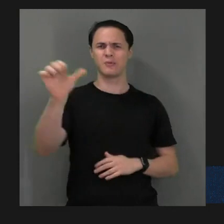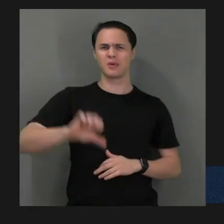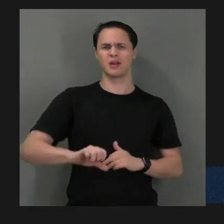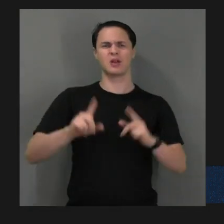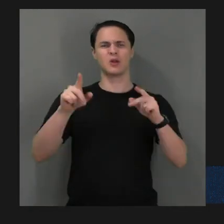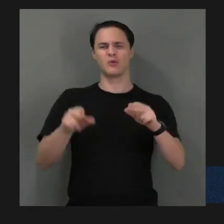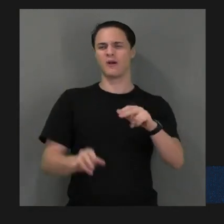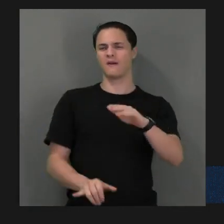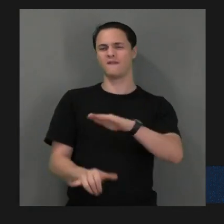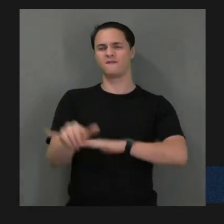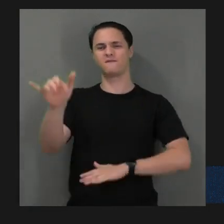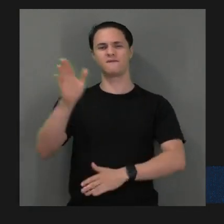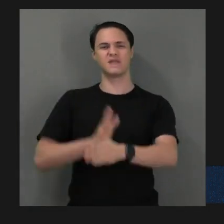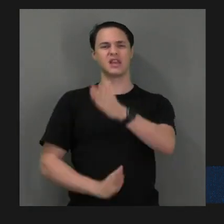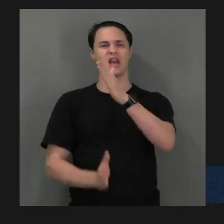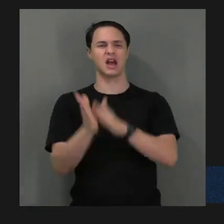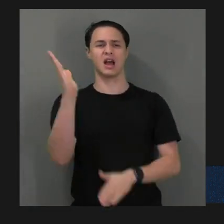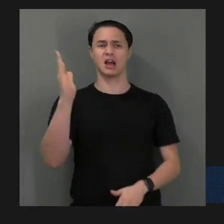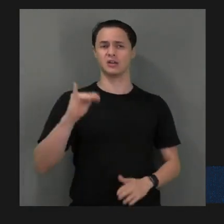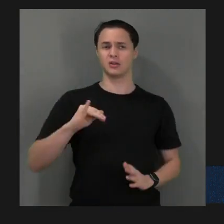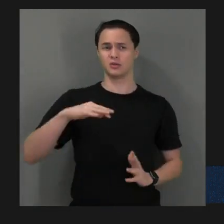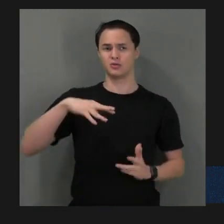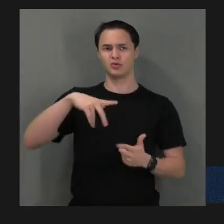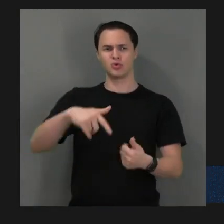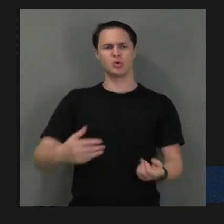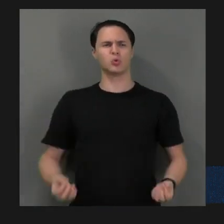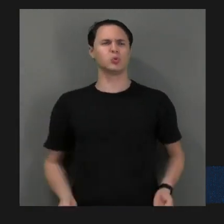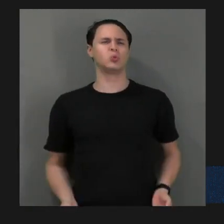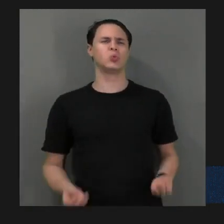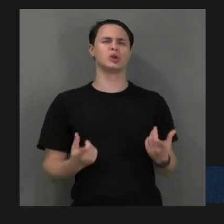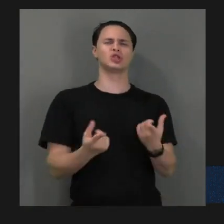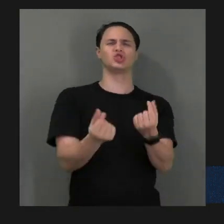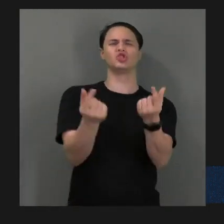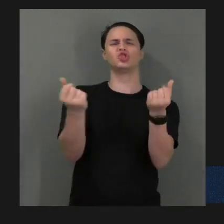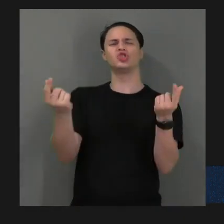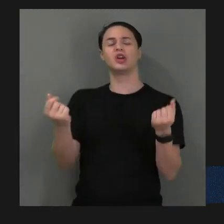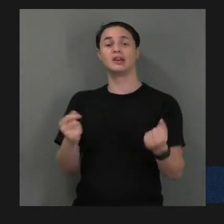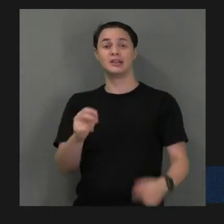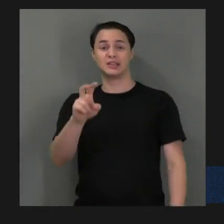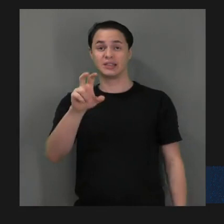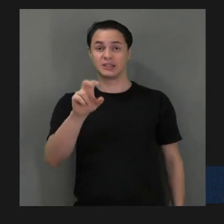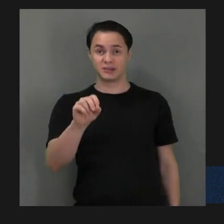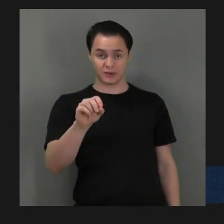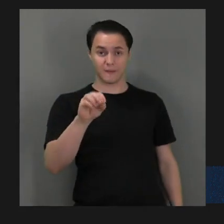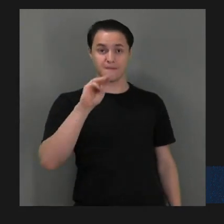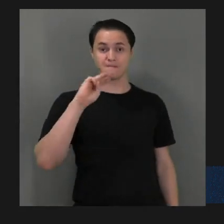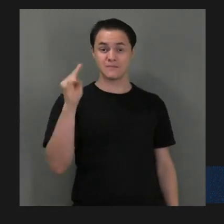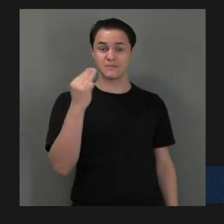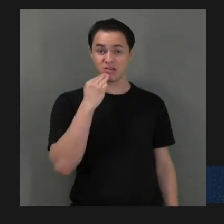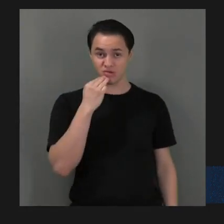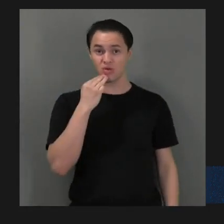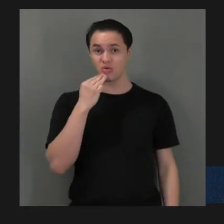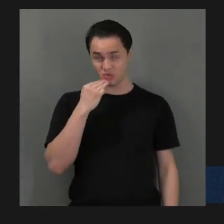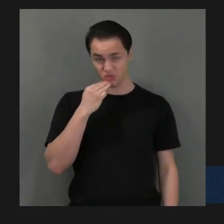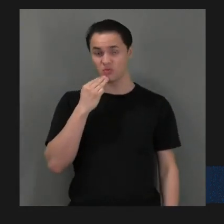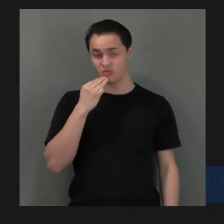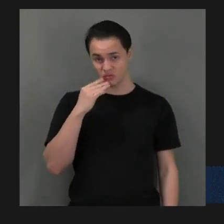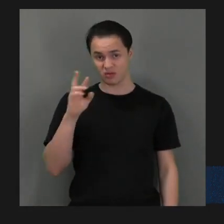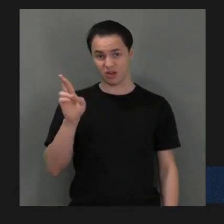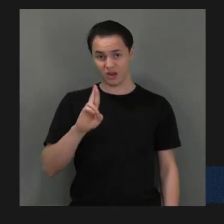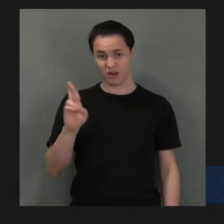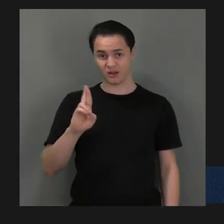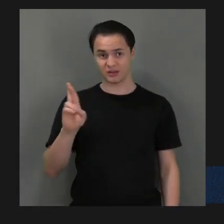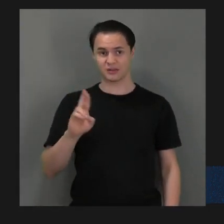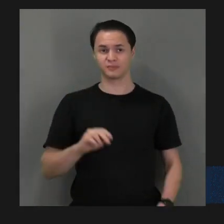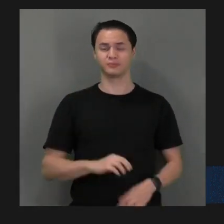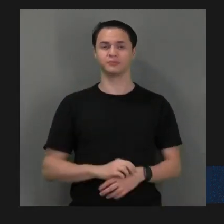viagens internacionais, esbanjando e desperdiçando 50 milhões de